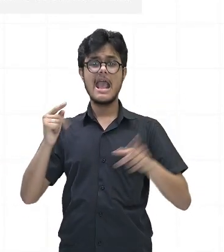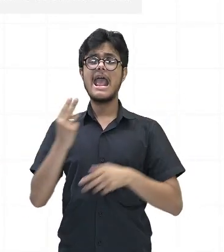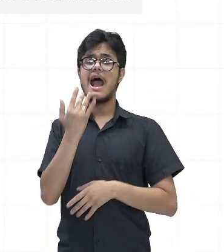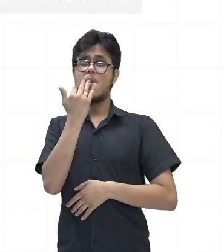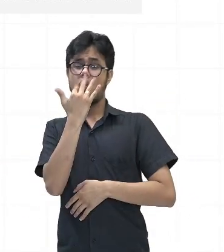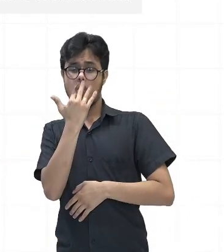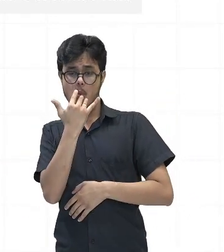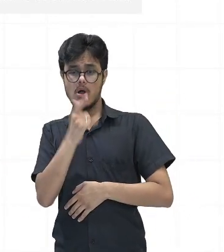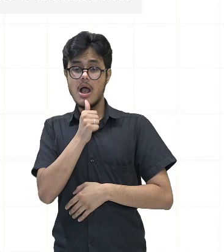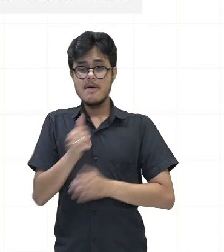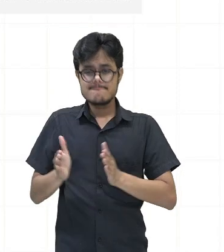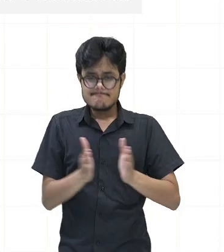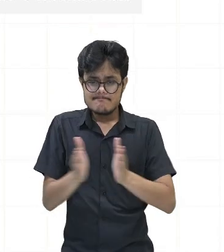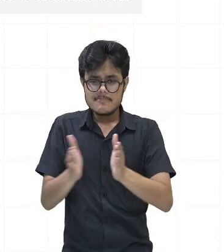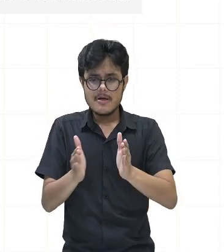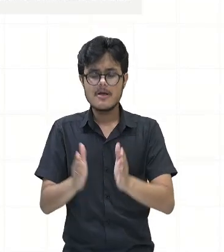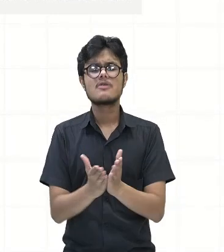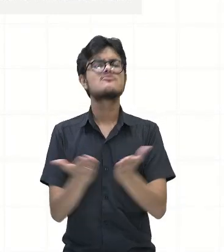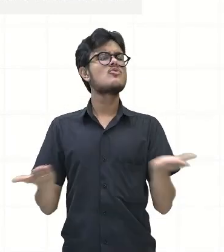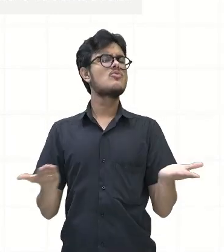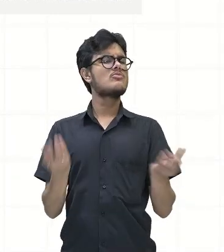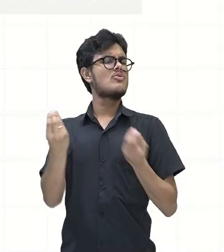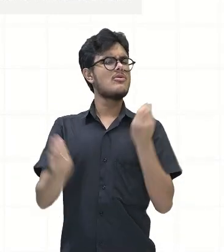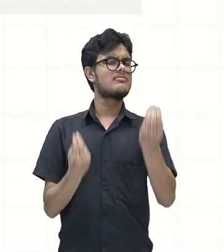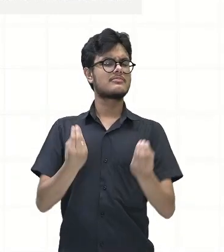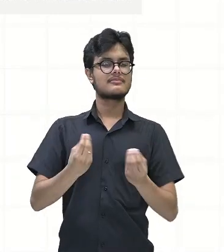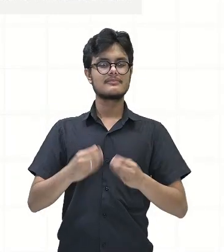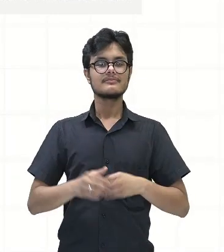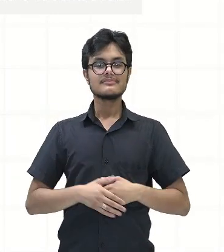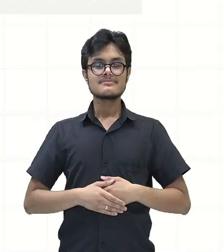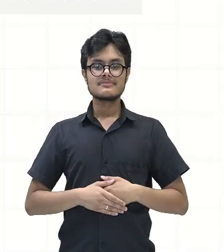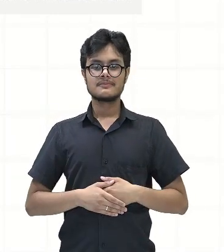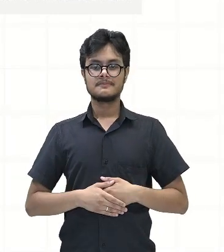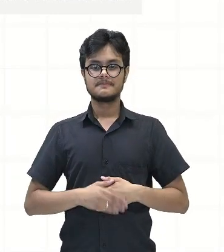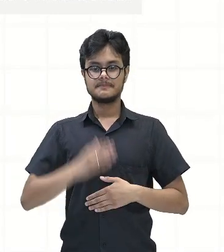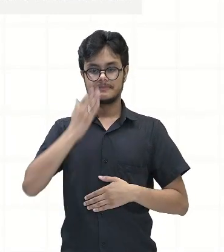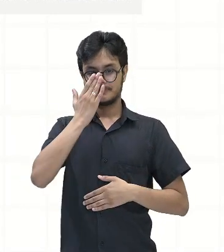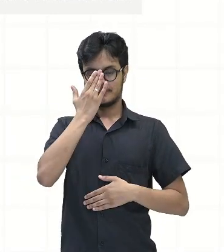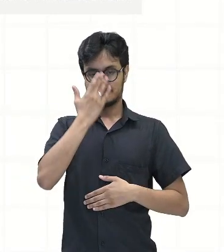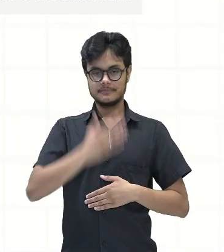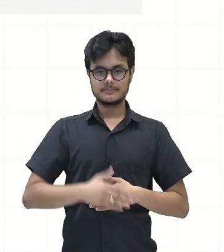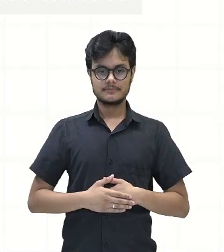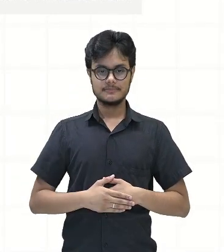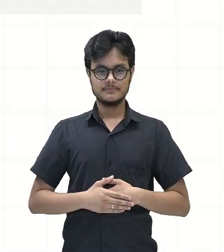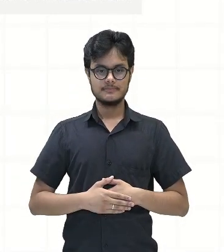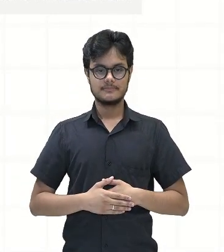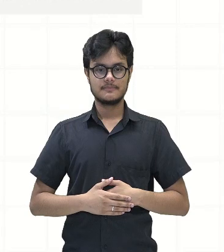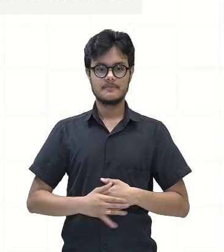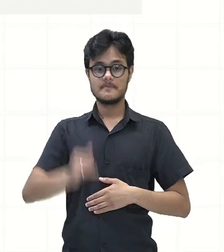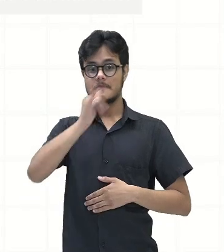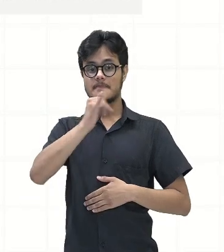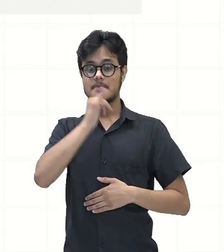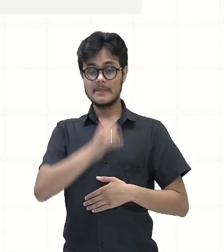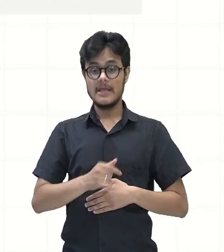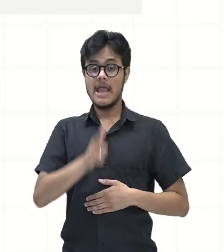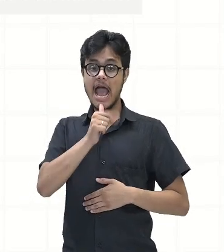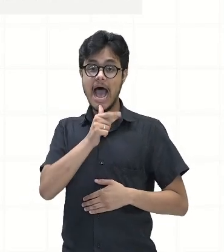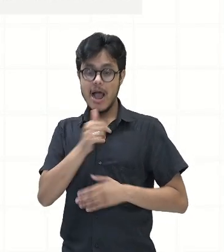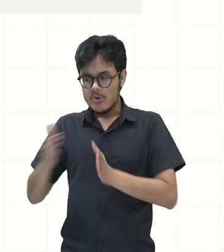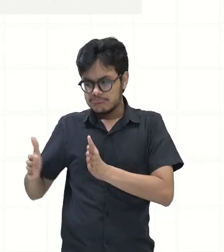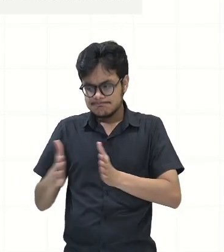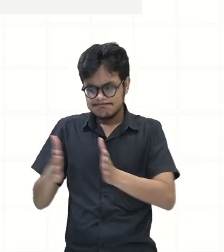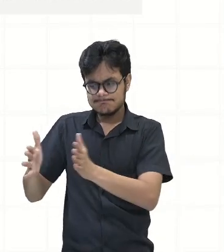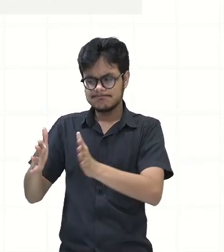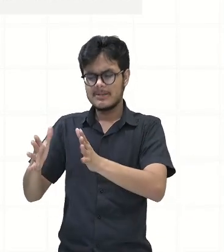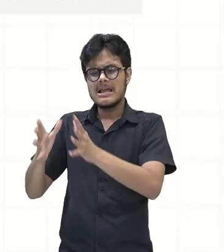águas. Então, a gente vai ter aqui, de acordo com a coloração das águas, nós vamos ter os rios de águas claras,